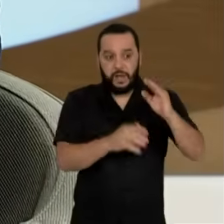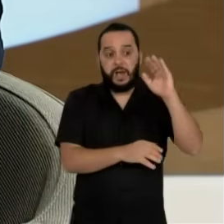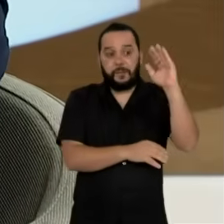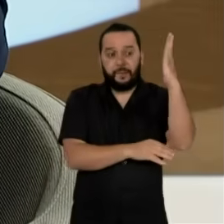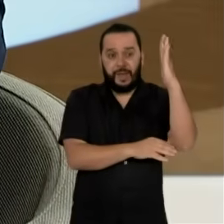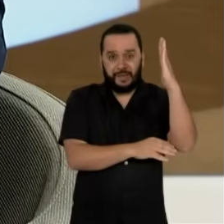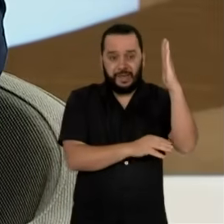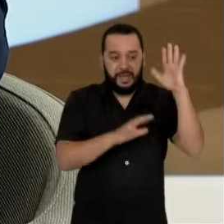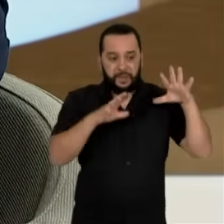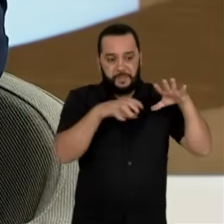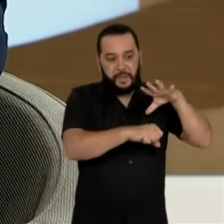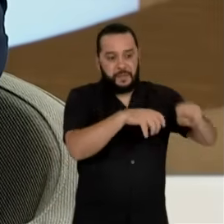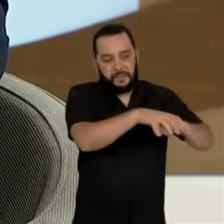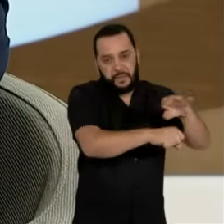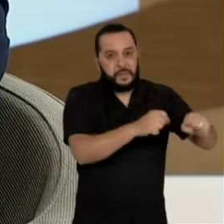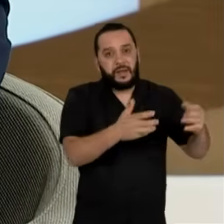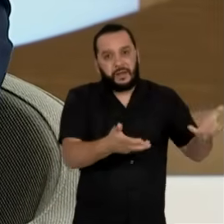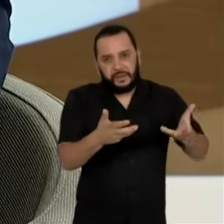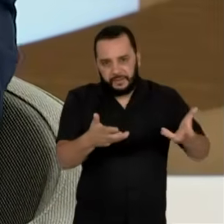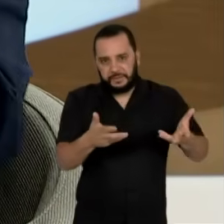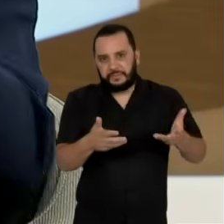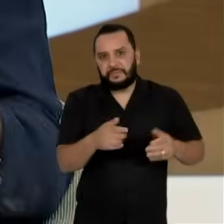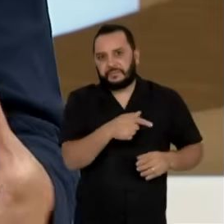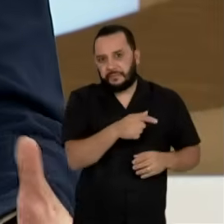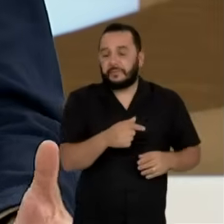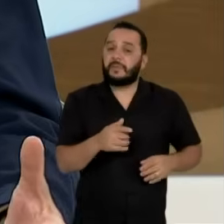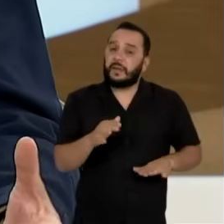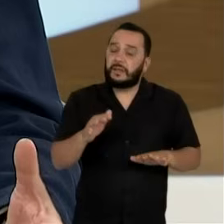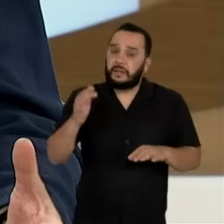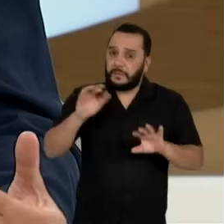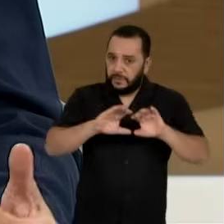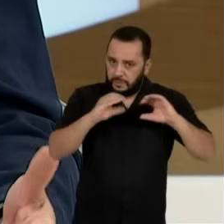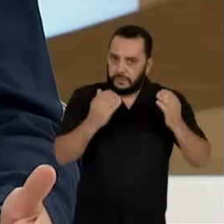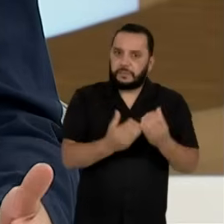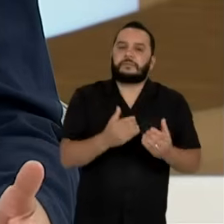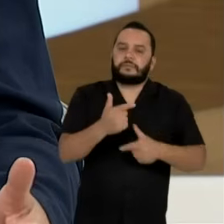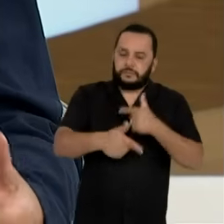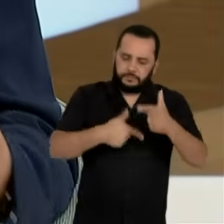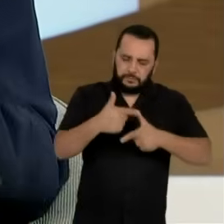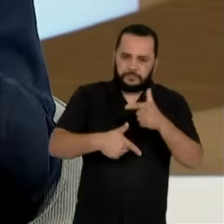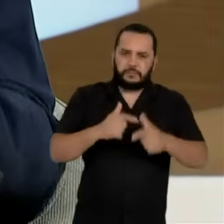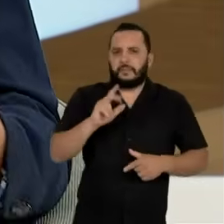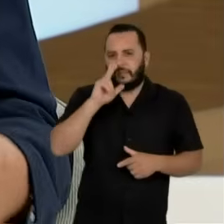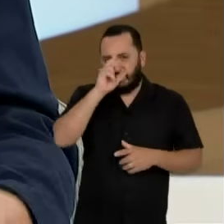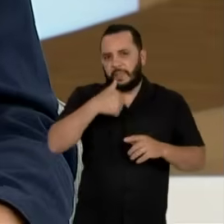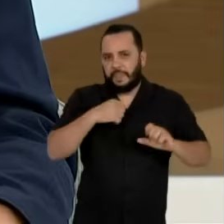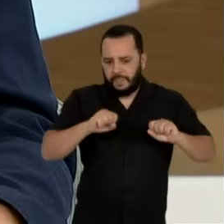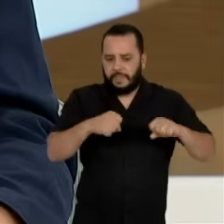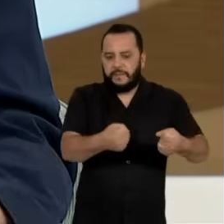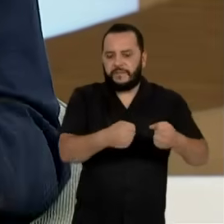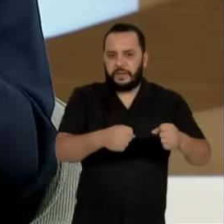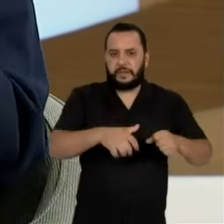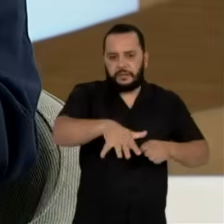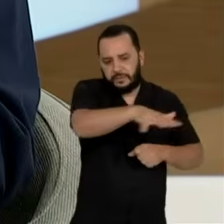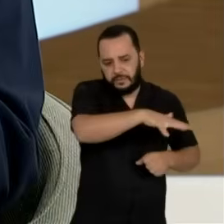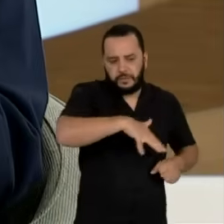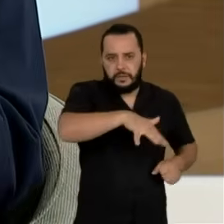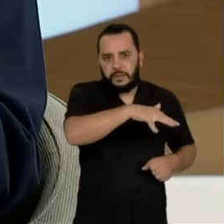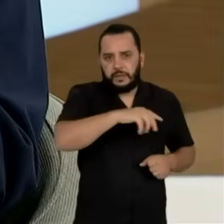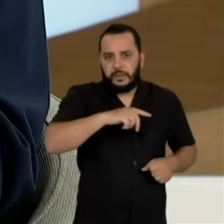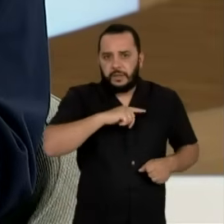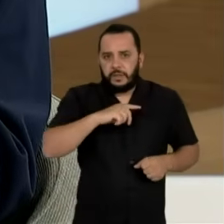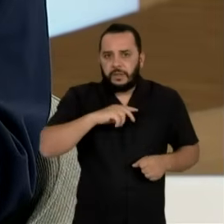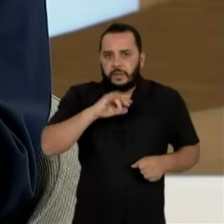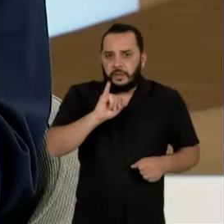madeireiros nas bordas, né? Mas, nesse sentido, as comunidades têm um trabalho muito grande lá de defender o seu próprio território. O